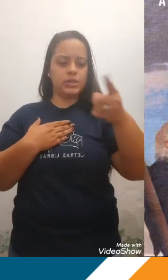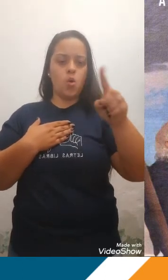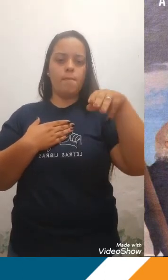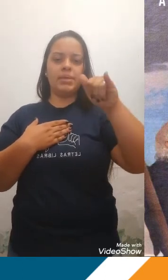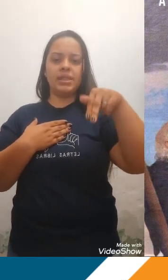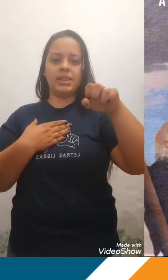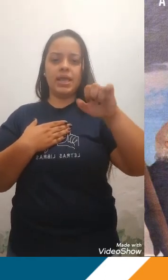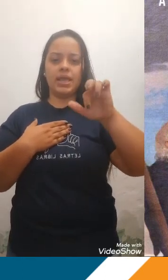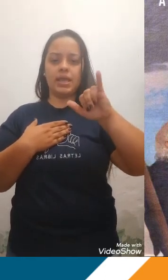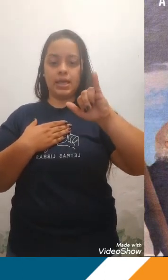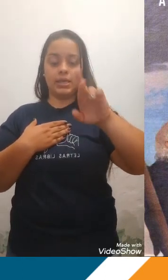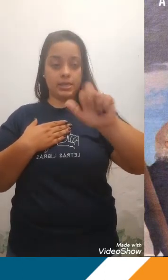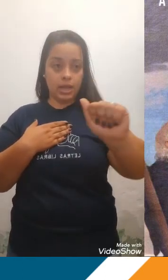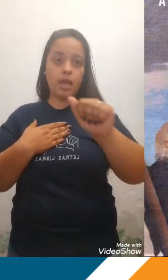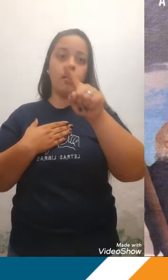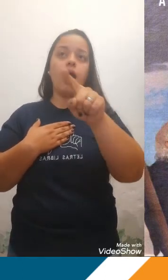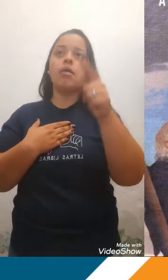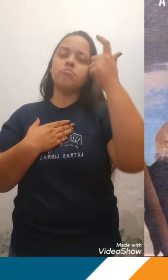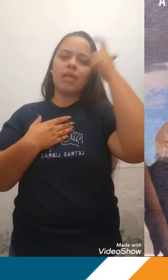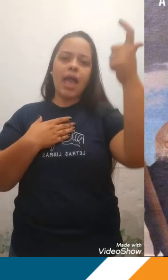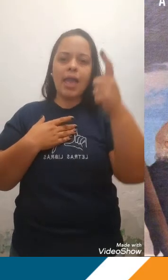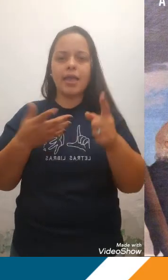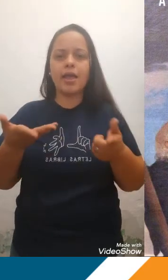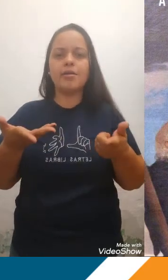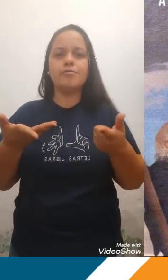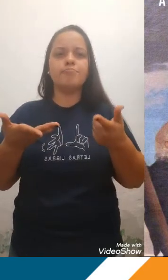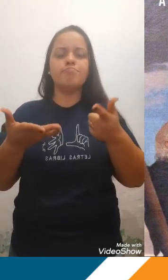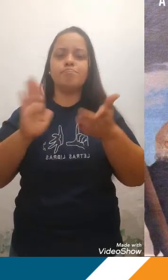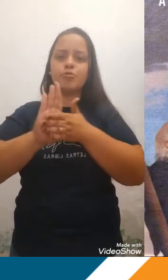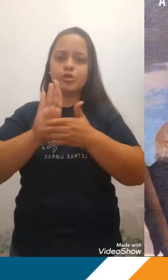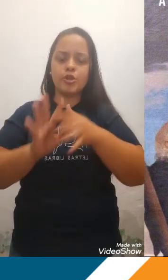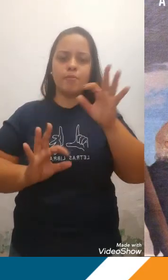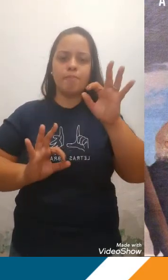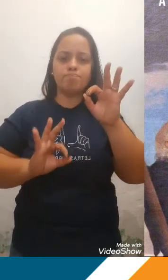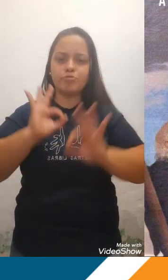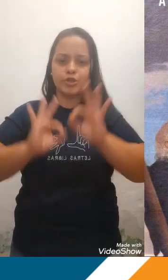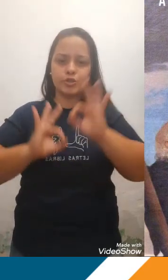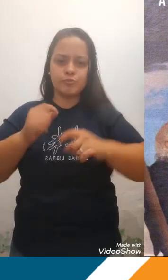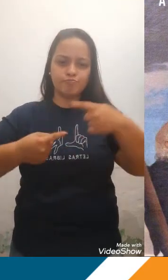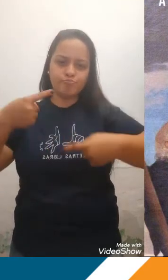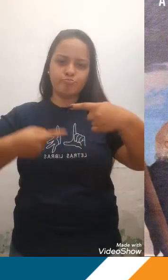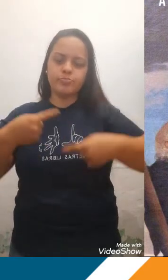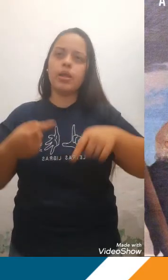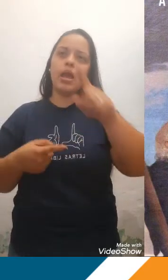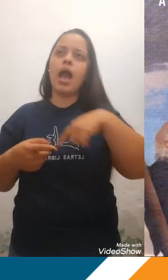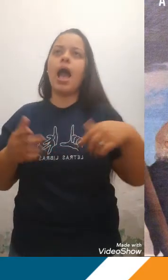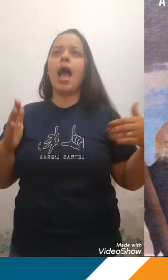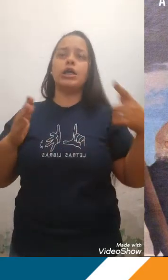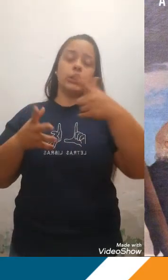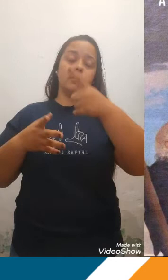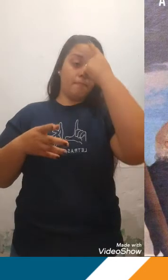das ideias que sustentaram o projeto político. Sua imagem ficou esquecida até ser resgatada